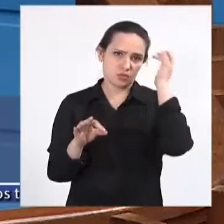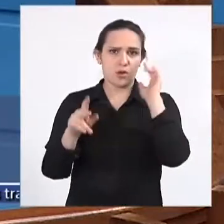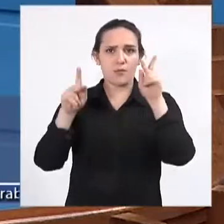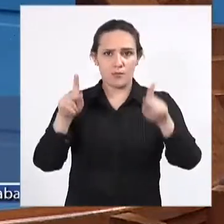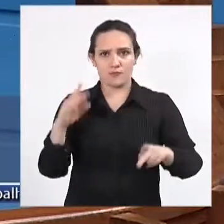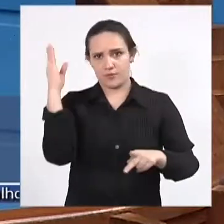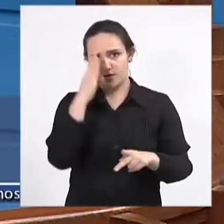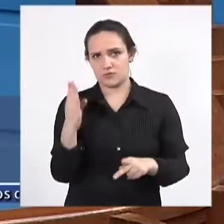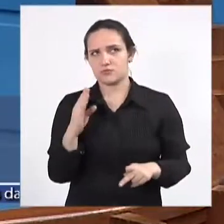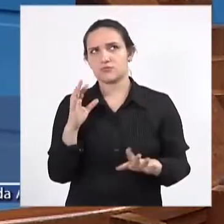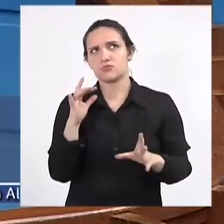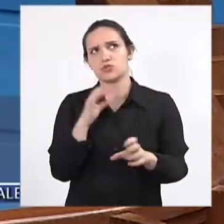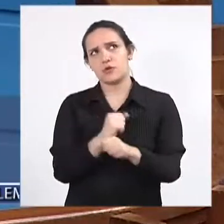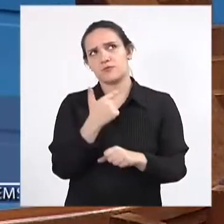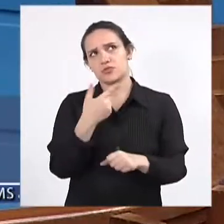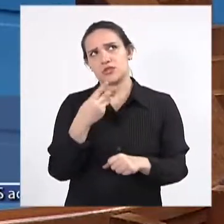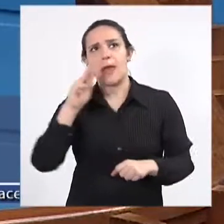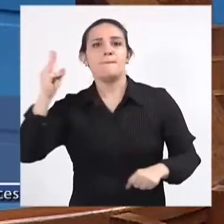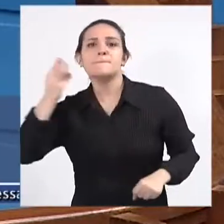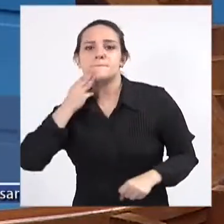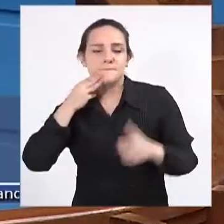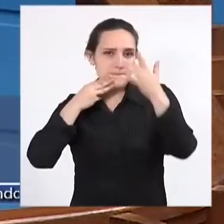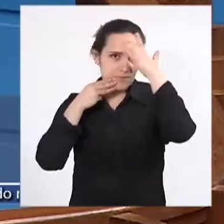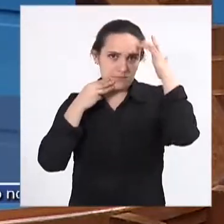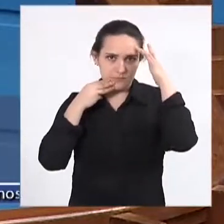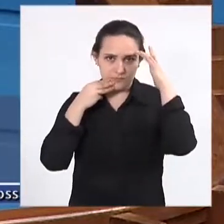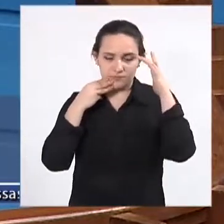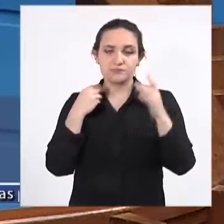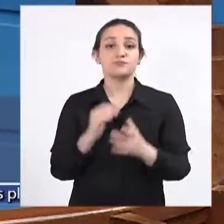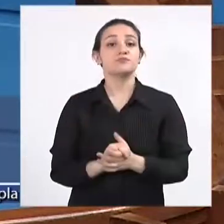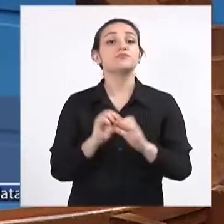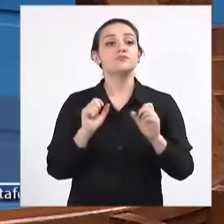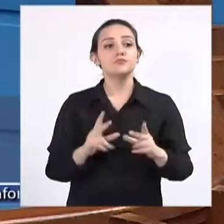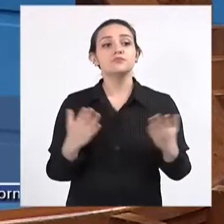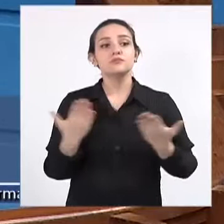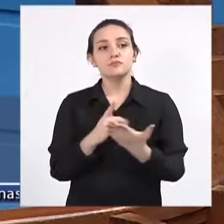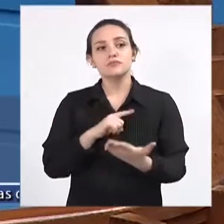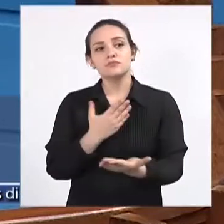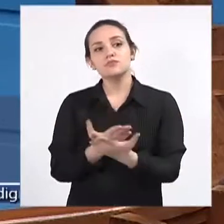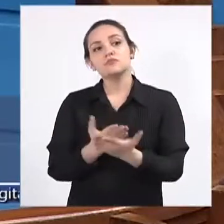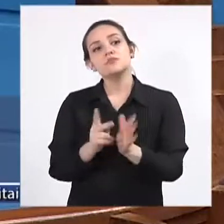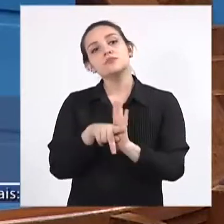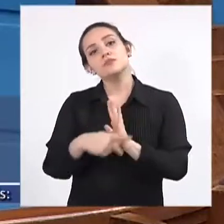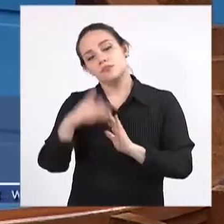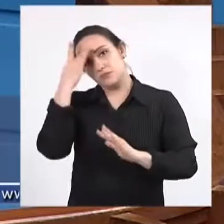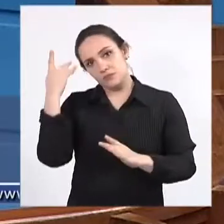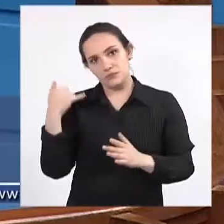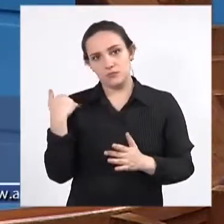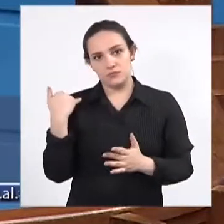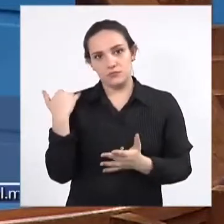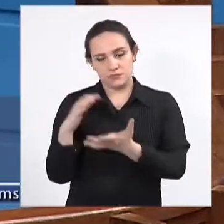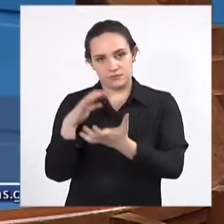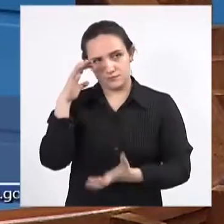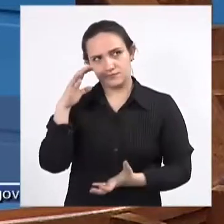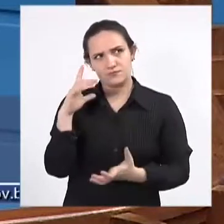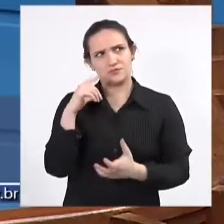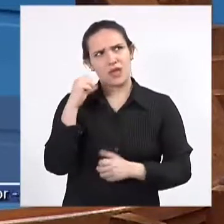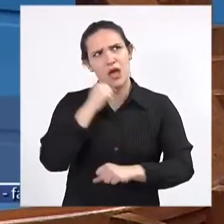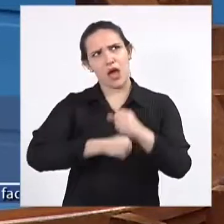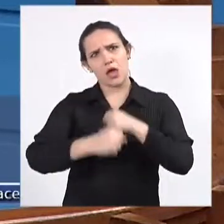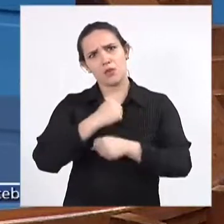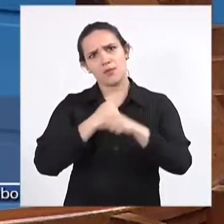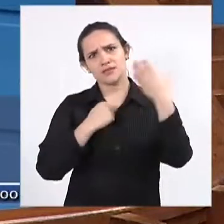23.300.000 pessoas. Segundo o estudo longitudinal da saúde dos idosos brasileiros, divulgado o ano passado,